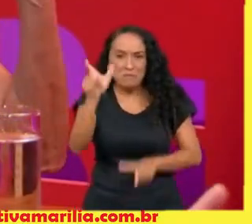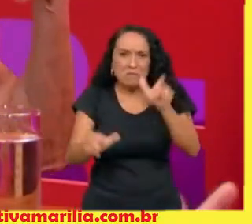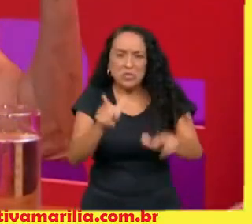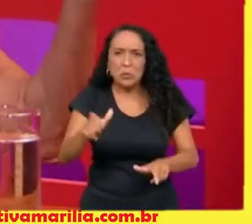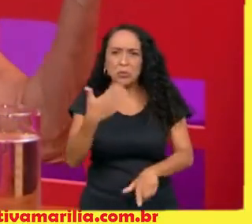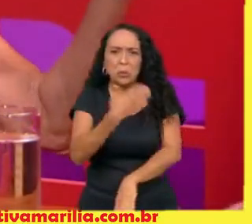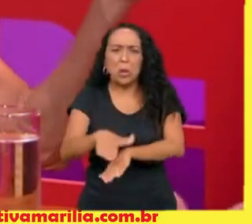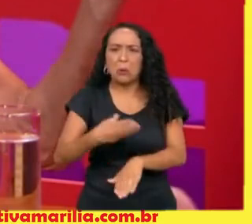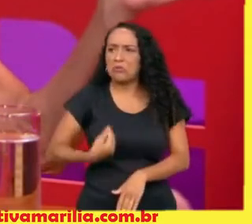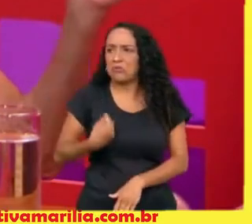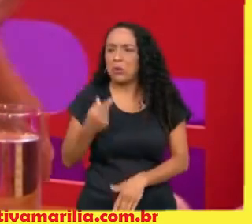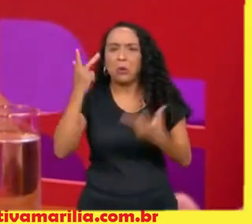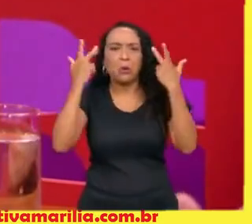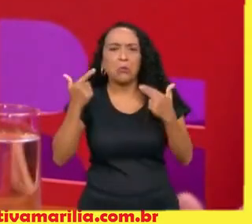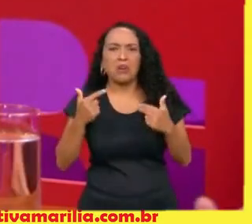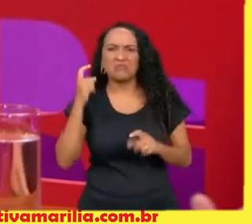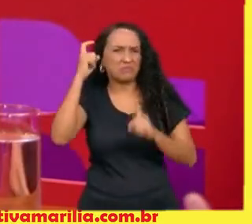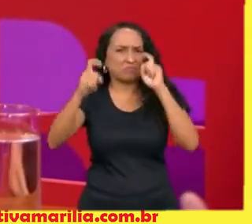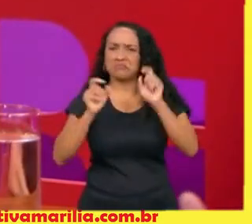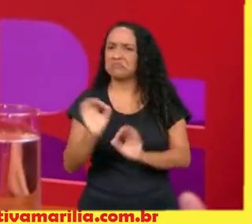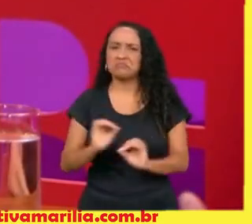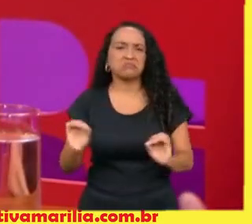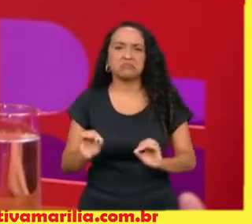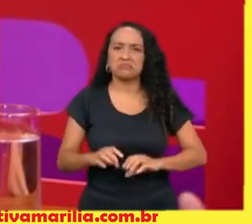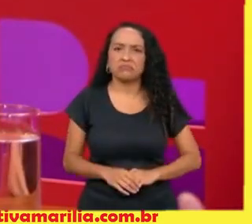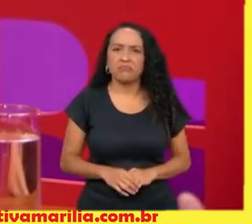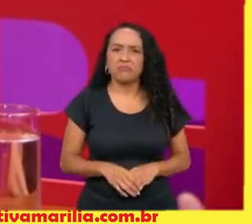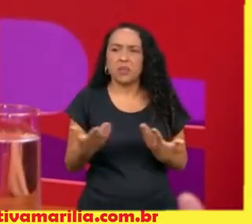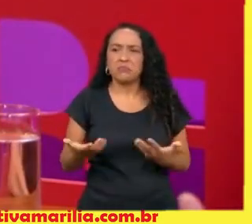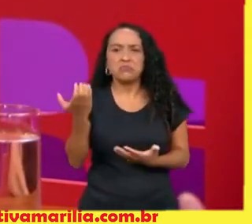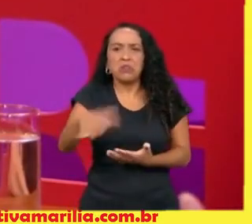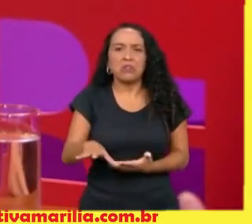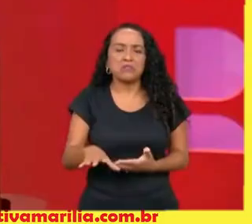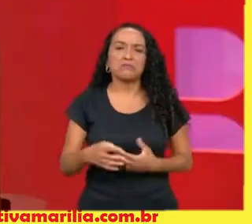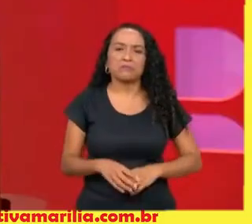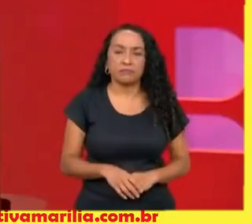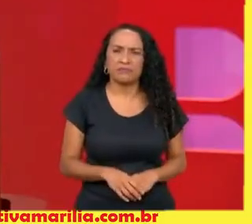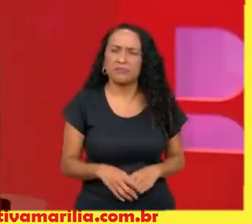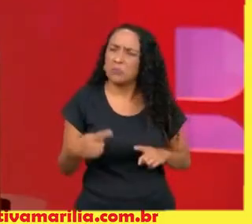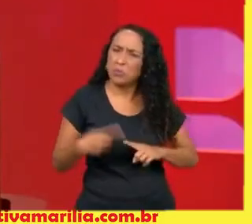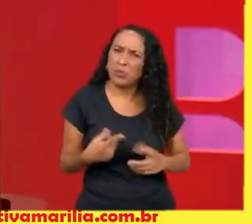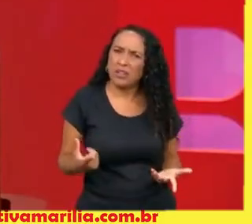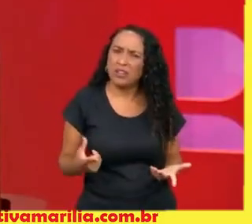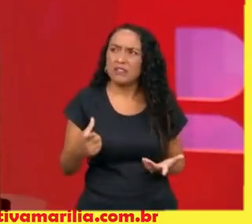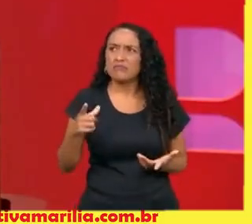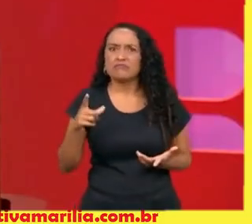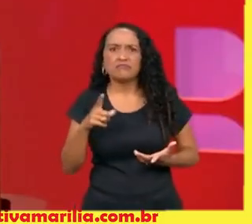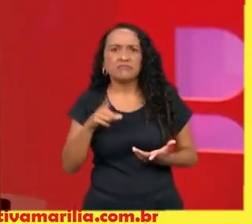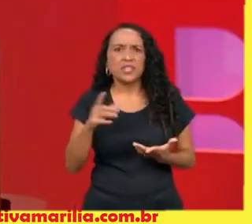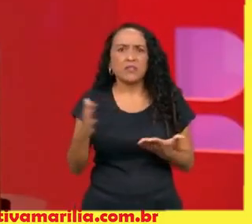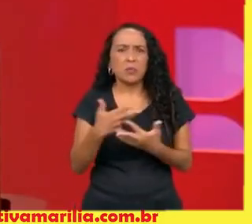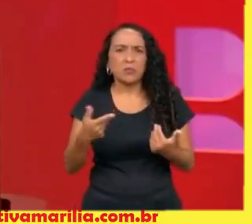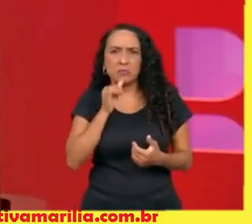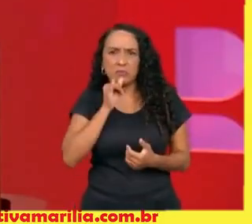na rua vivendo suas vidas, não estão preocupados, não gostaram de existir a comissão. que será? Será que tem uma coisa assim? Porque com a